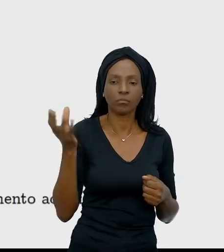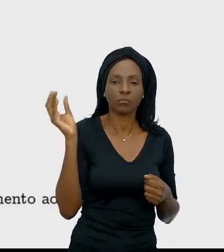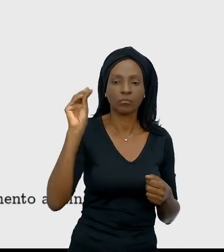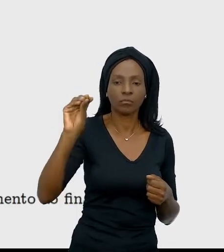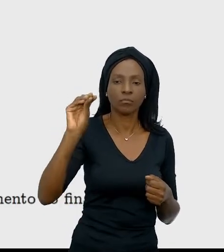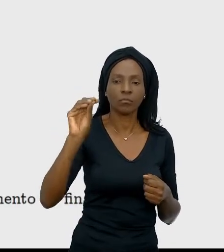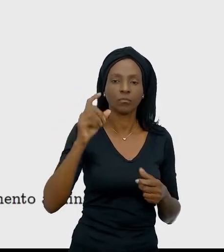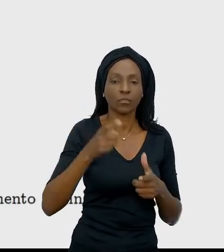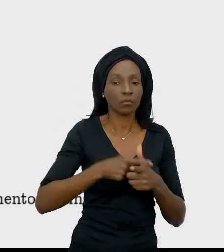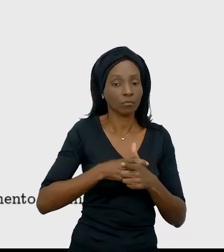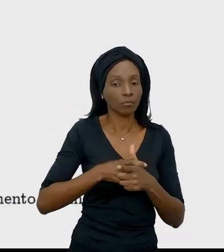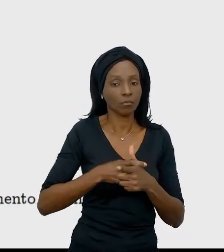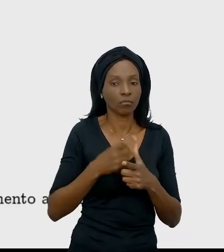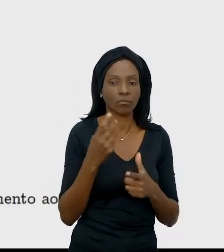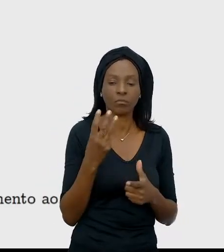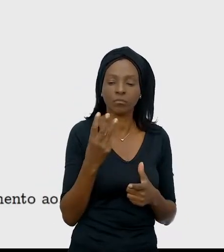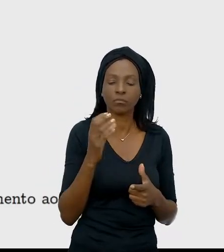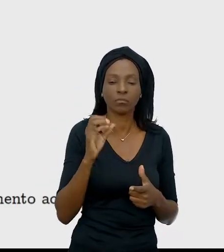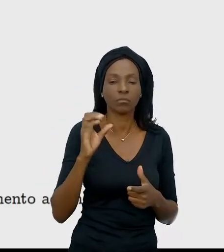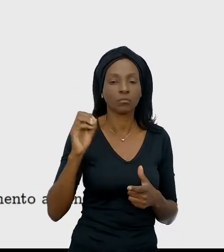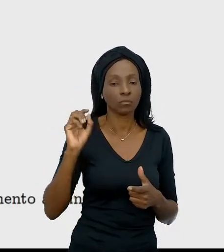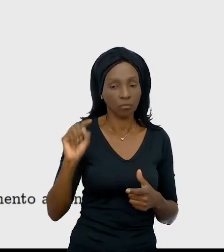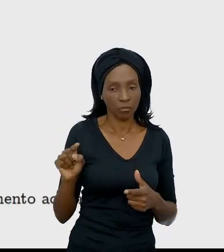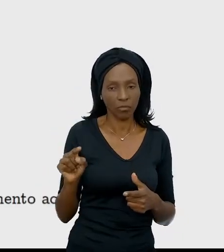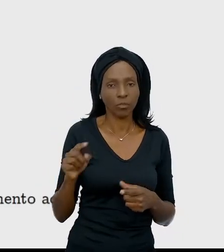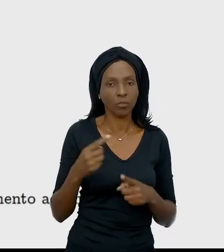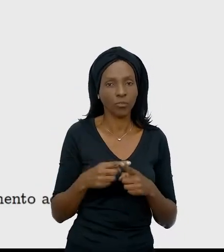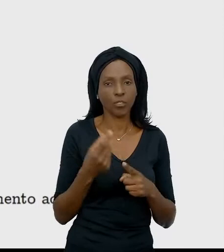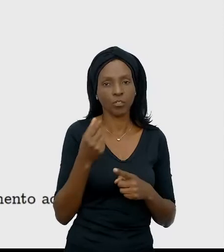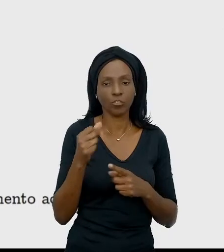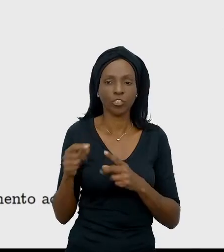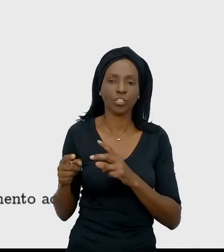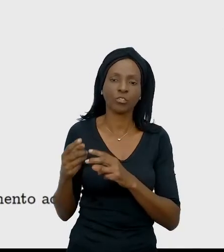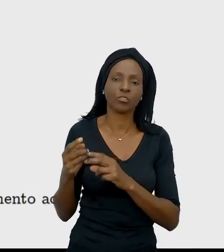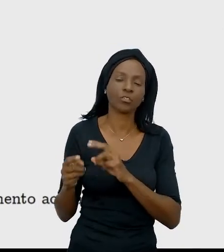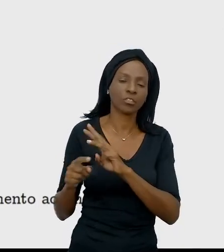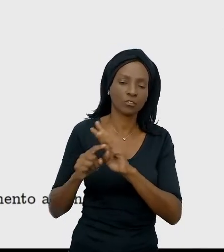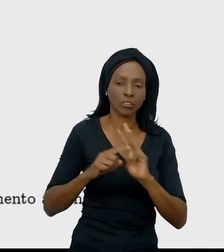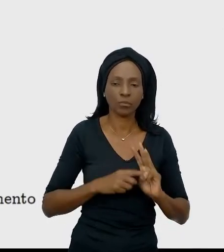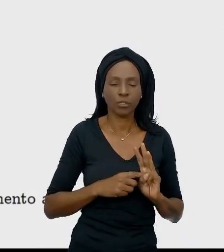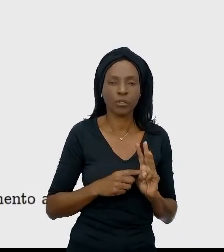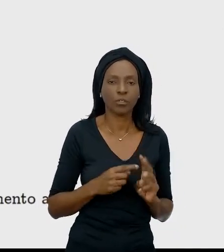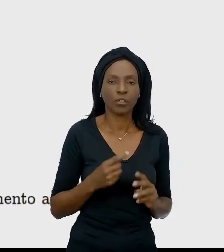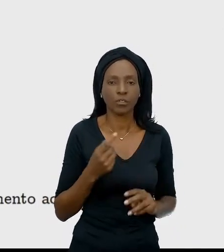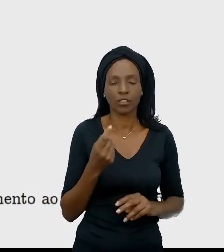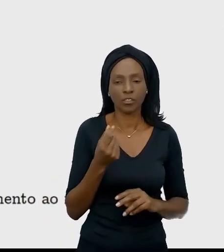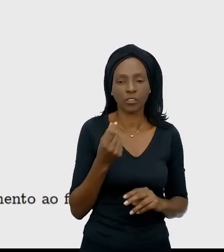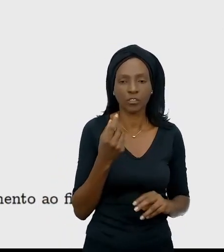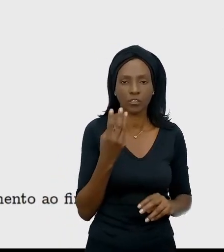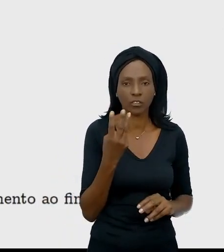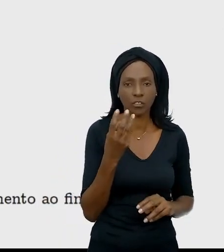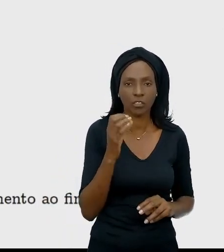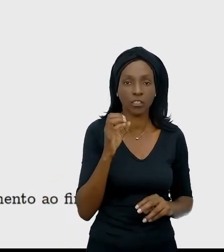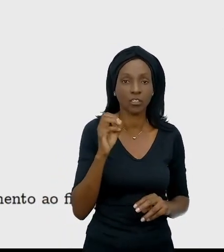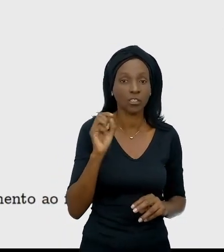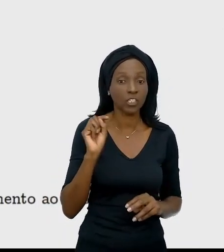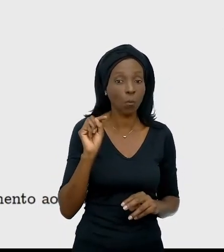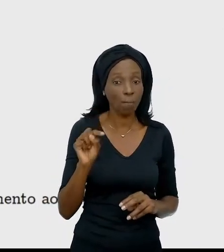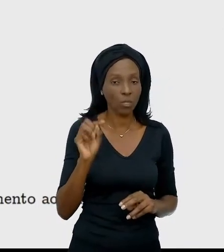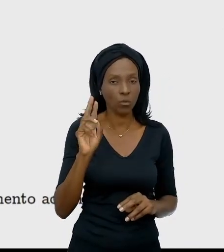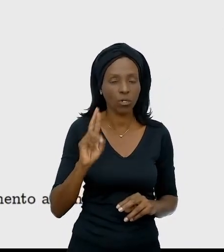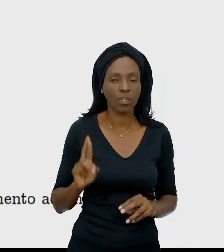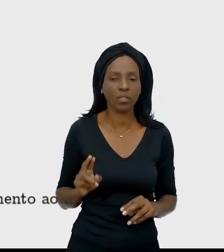saldo devedor é 300, porque a gente pegou esses 300 reais. Esses 300 mil. Pensando